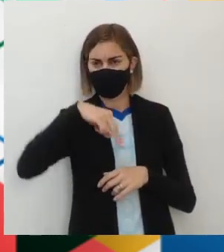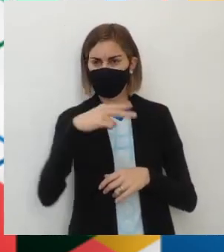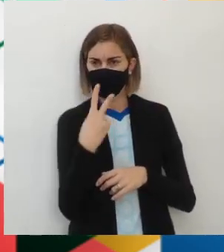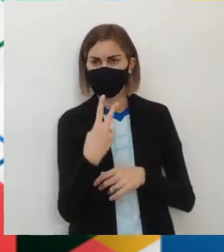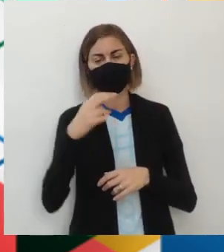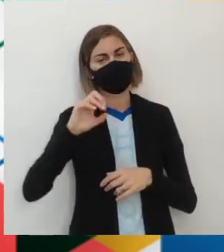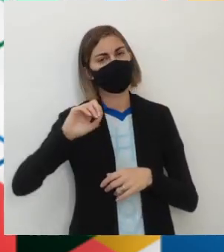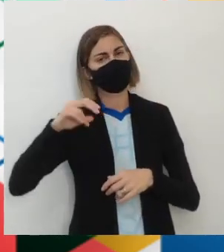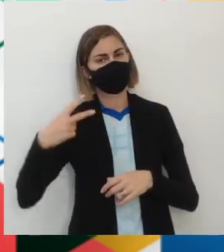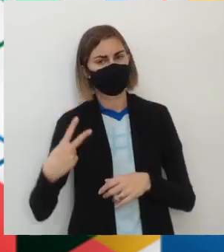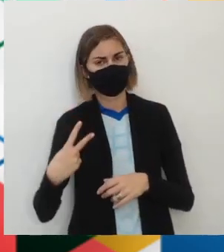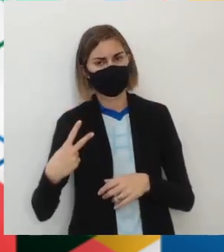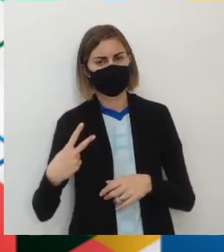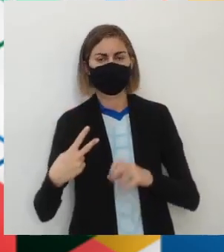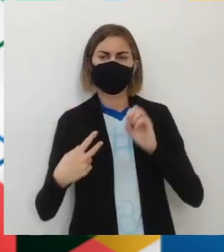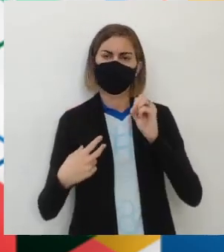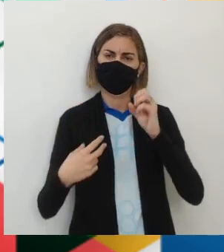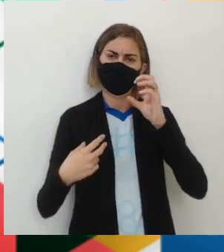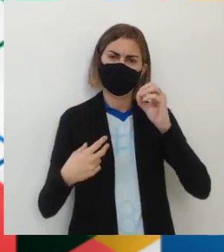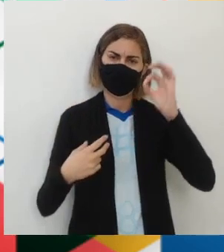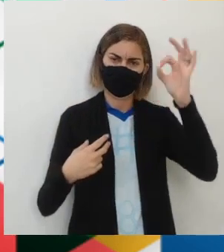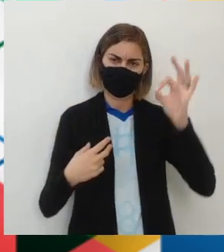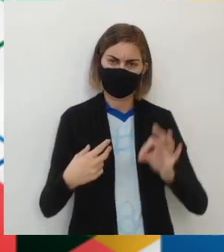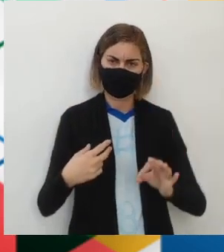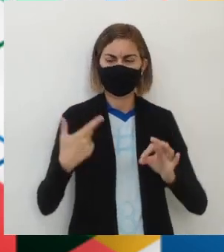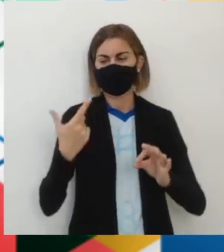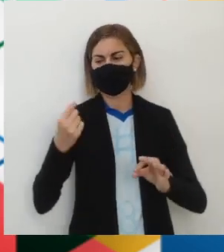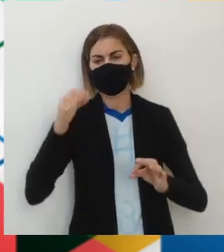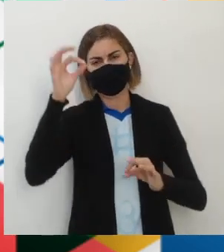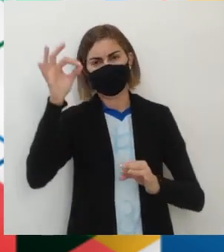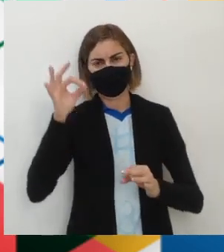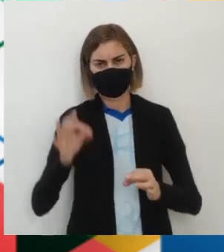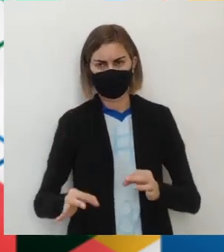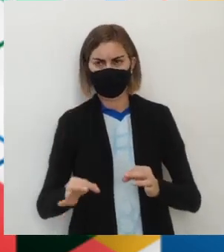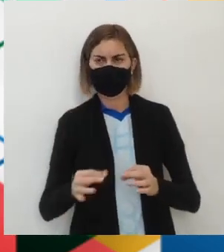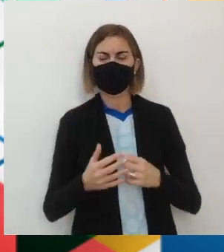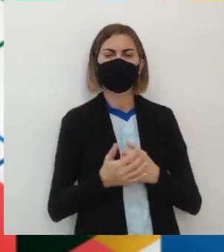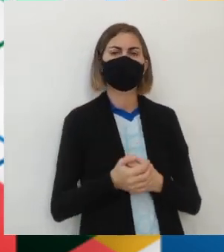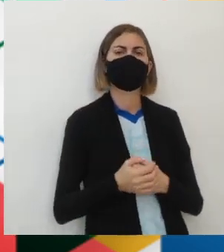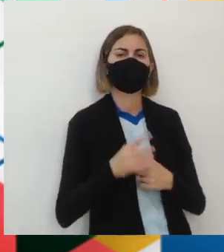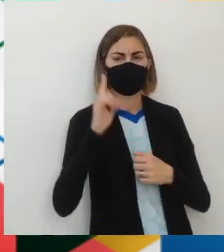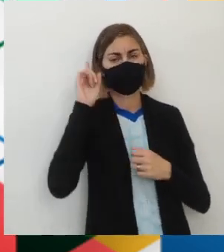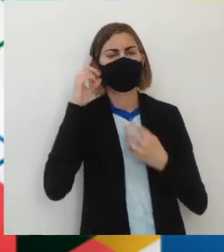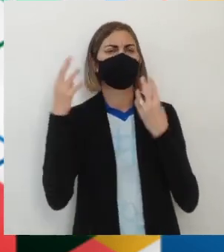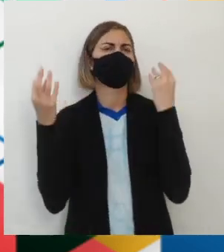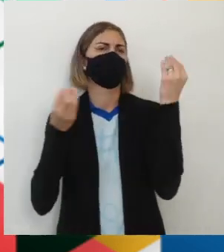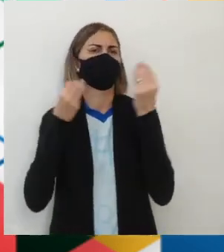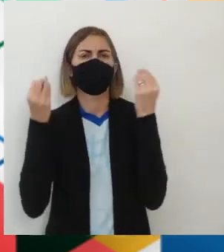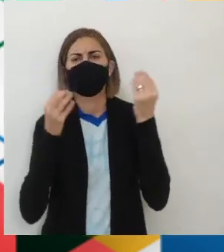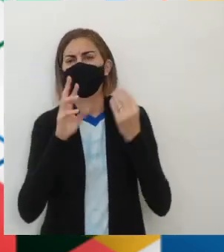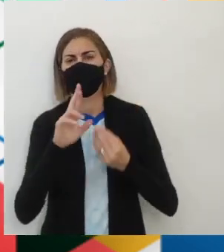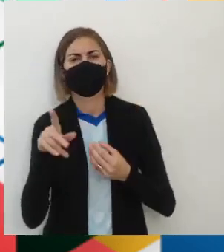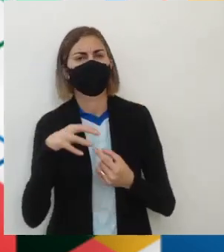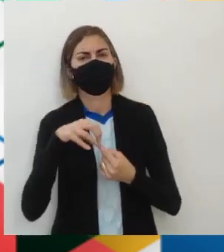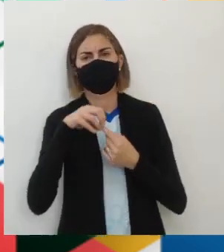oxigênio, 80% e 20% aproximadamente. Então, como não é um único gás que